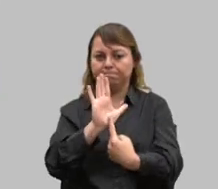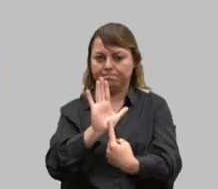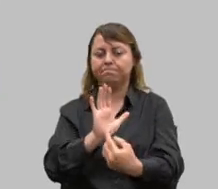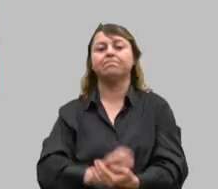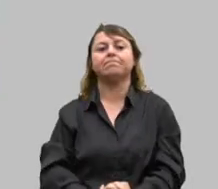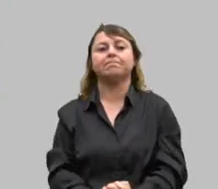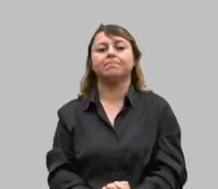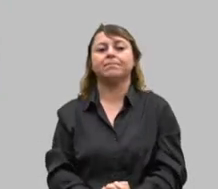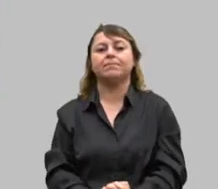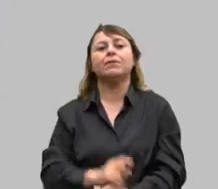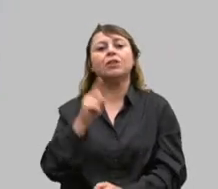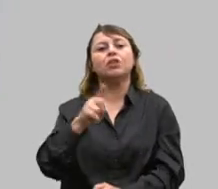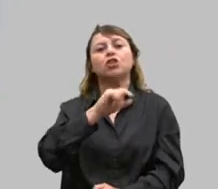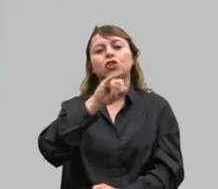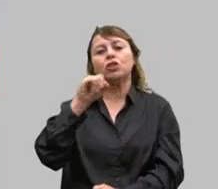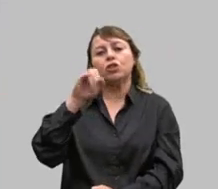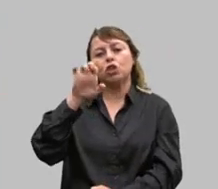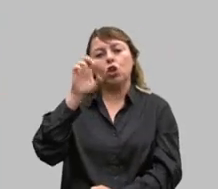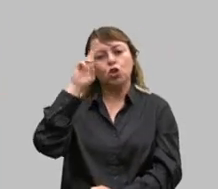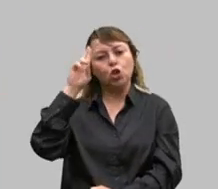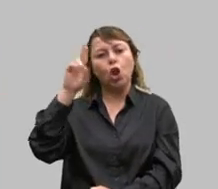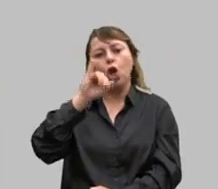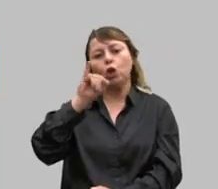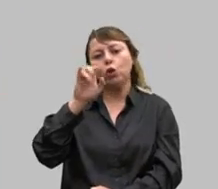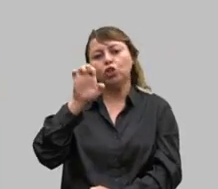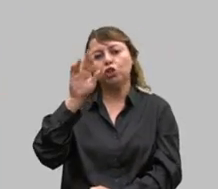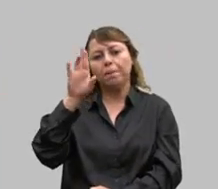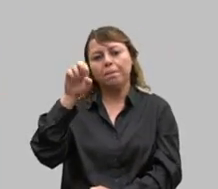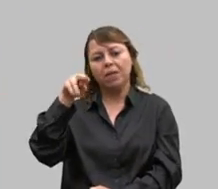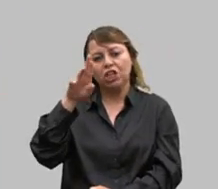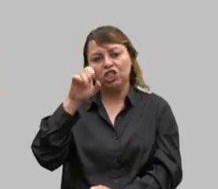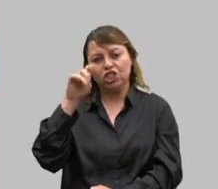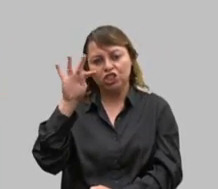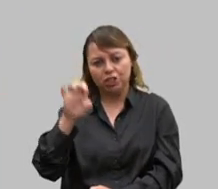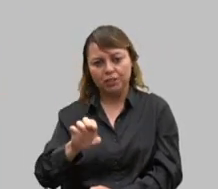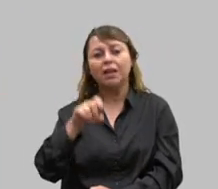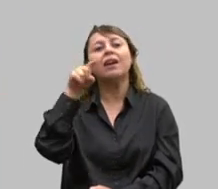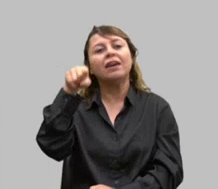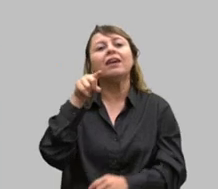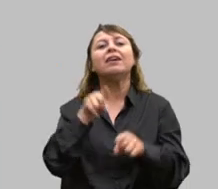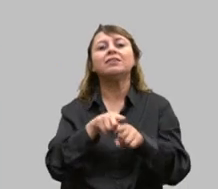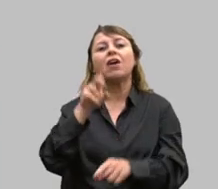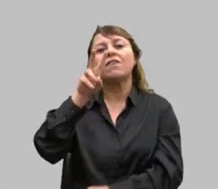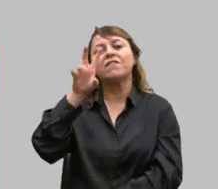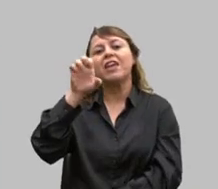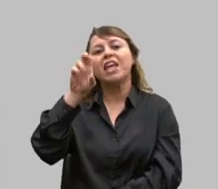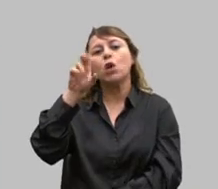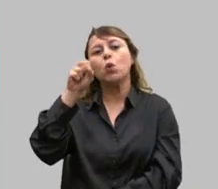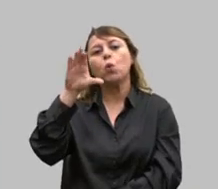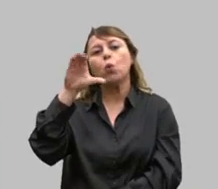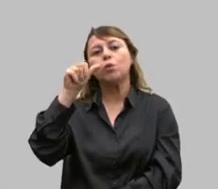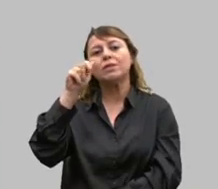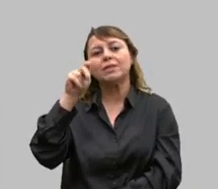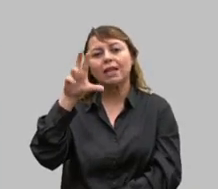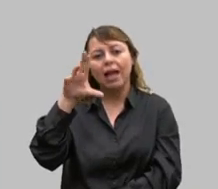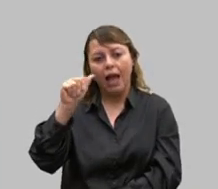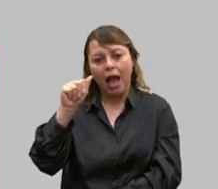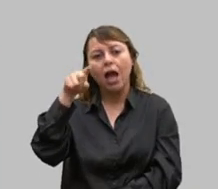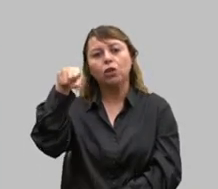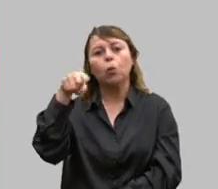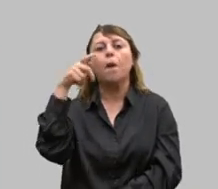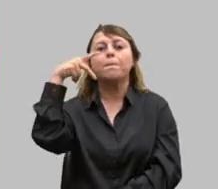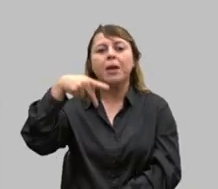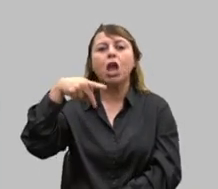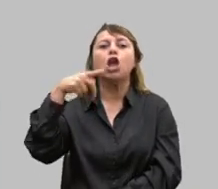senhora Rude gerente geral da escola do legislativo e a senhora Veruska coordenador Estadual do PJ